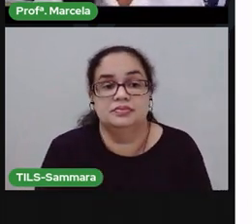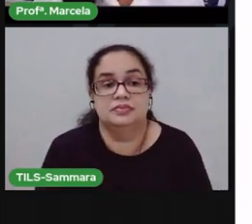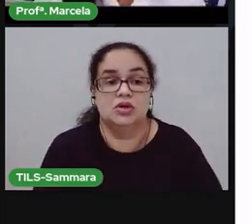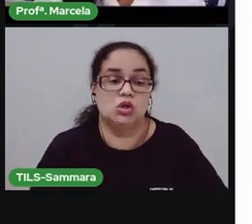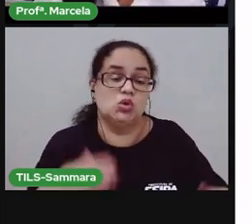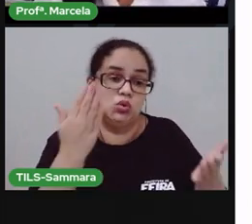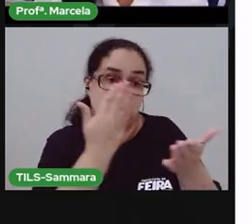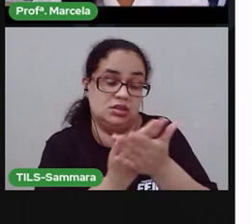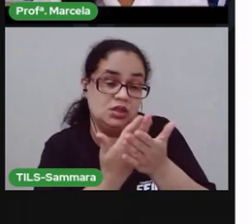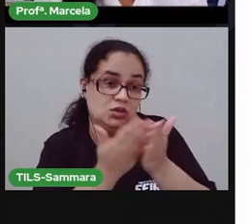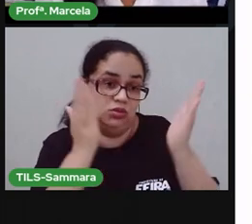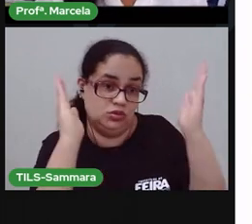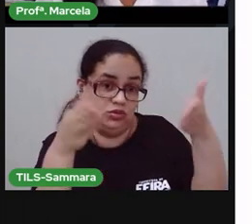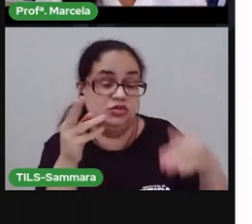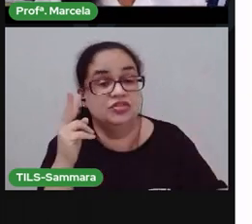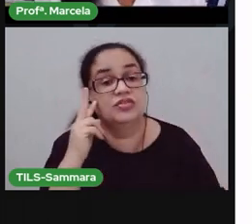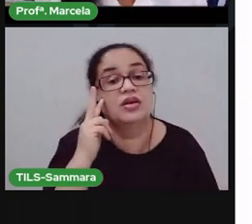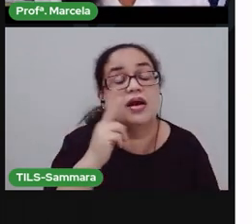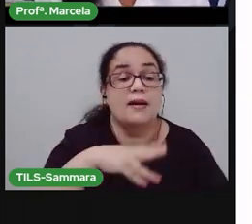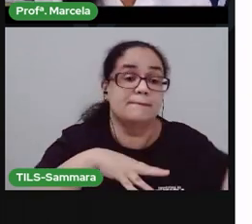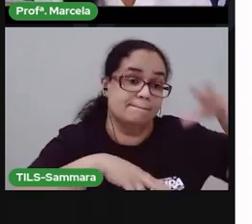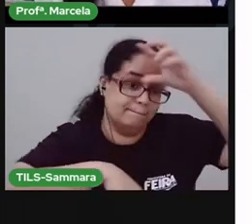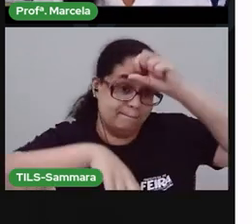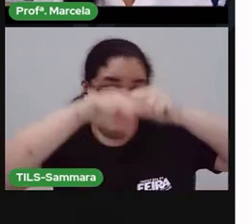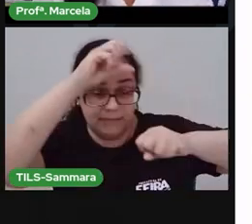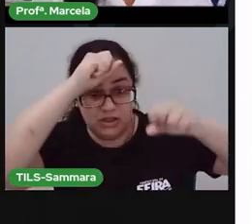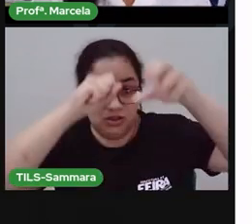Na aula de hoje, a gente aprendeu